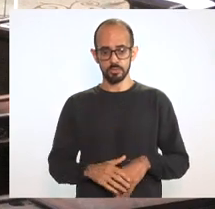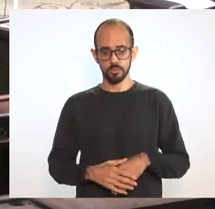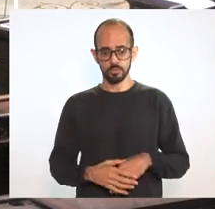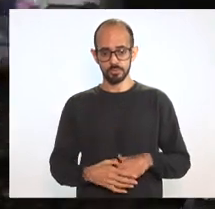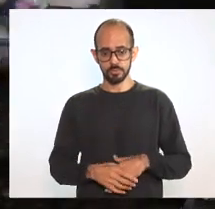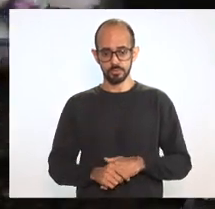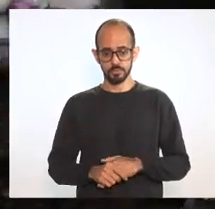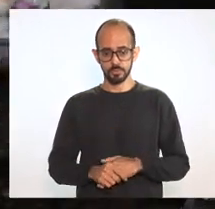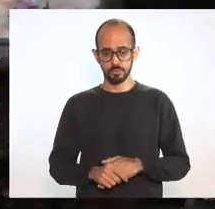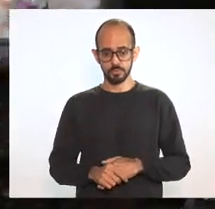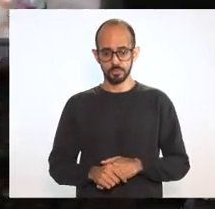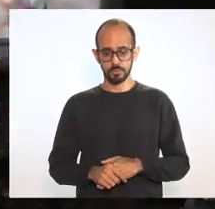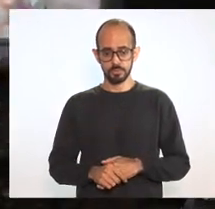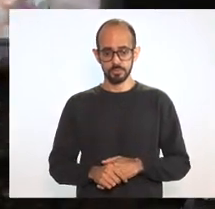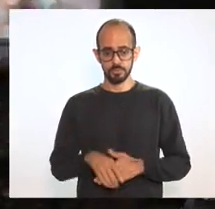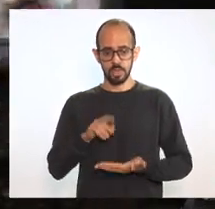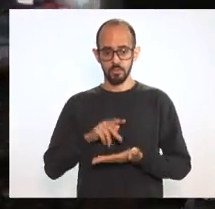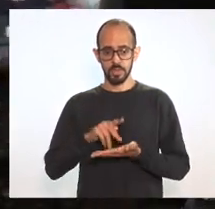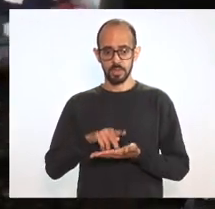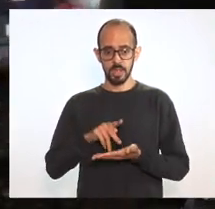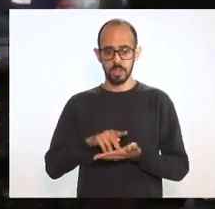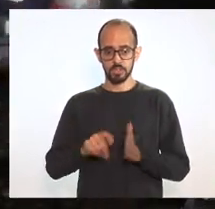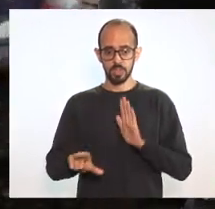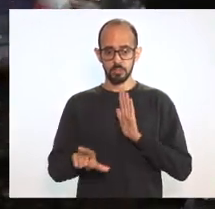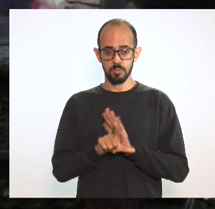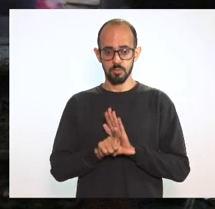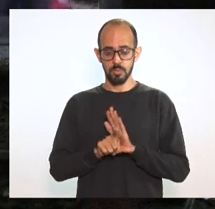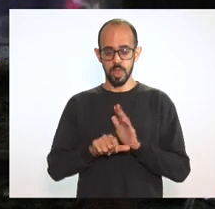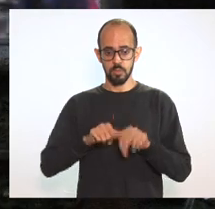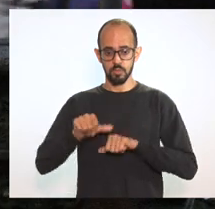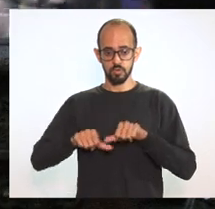Na verdade, está modificando uma lei de minha autoria,